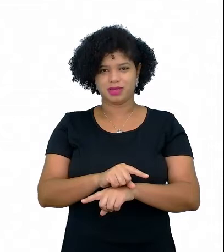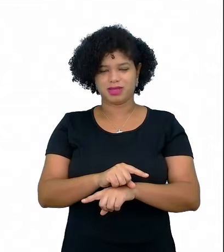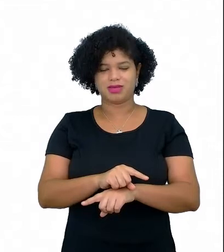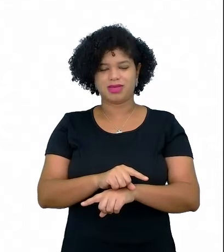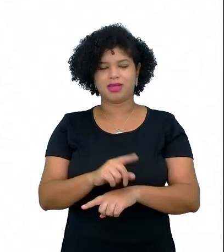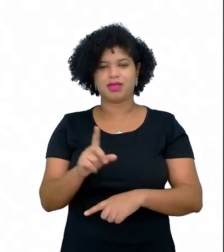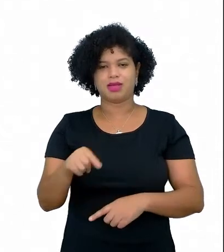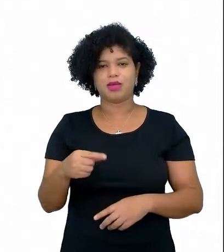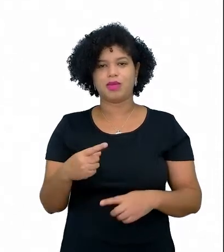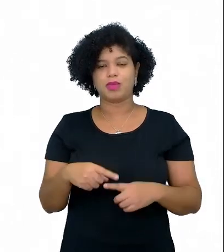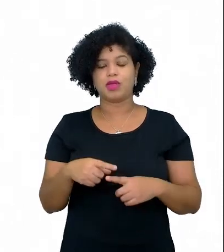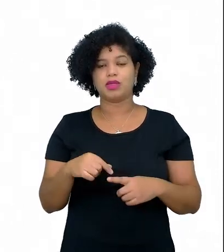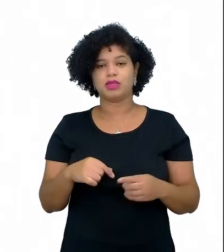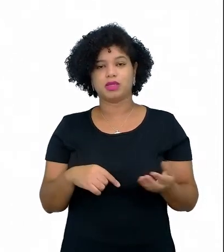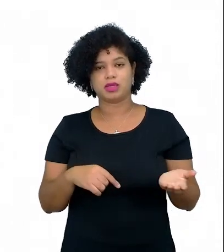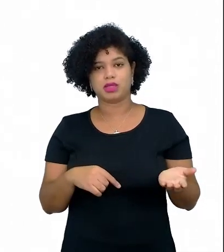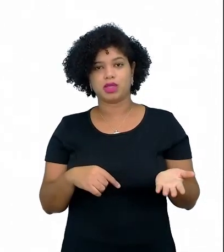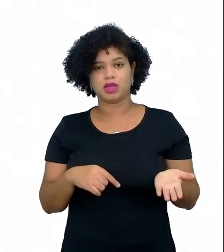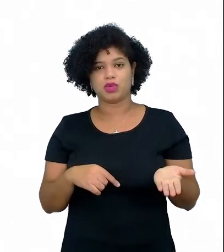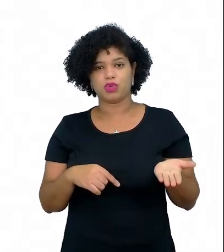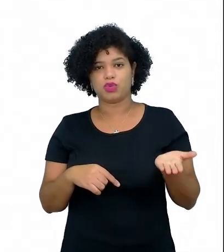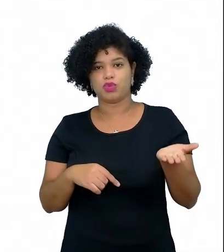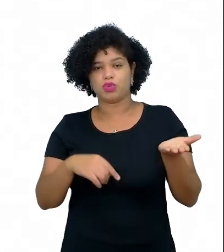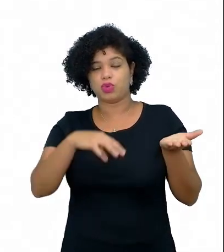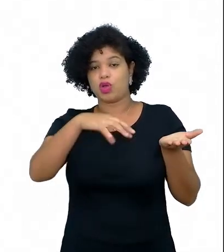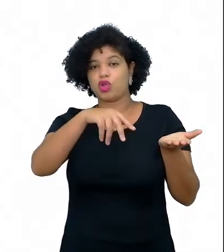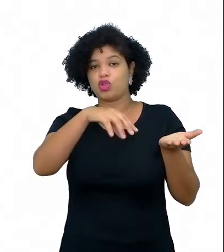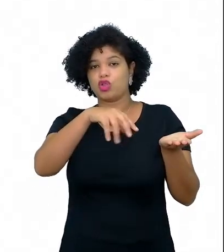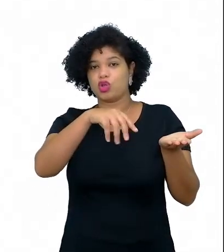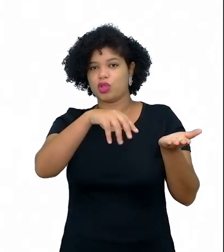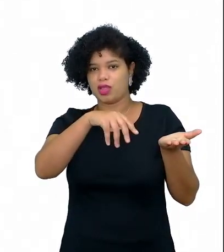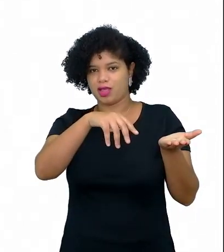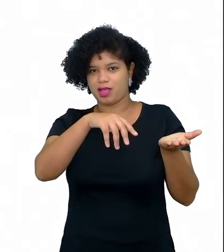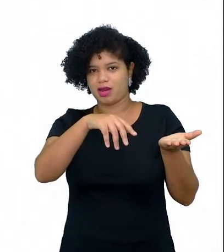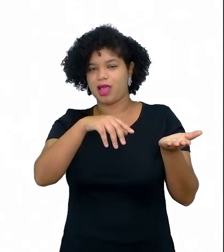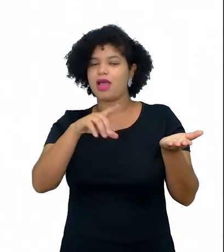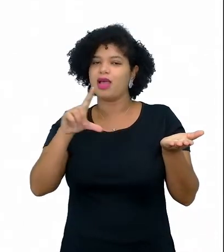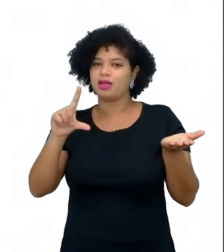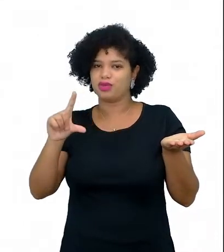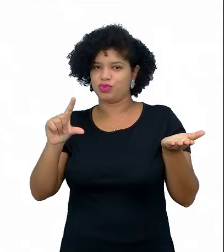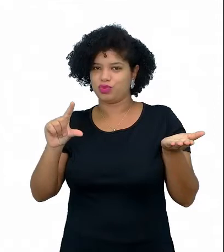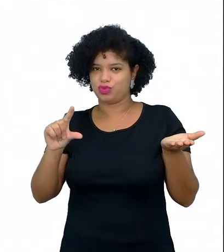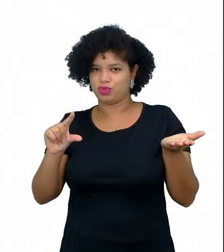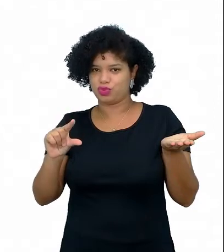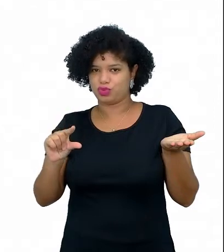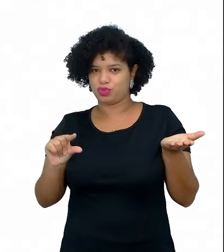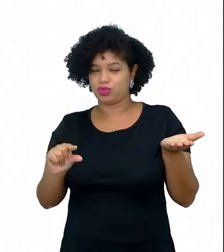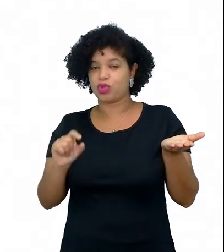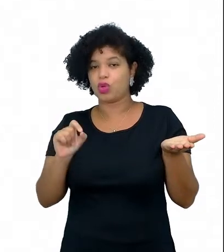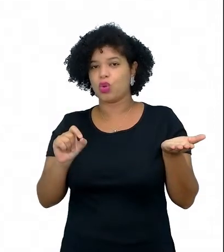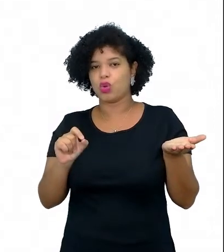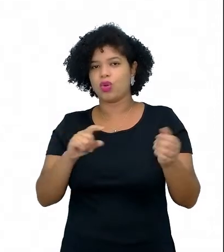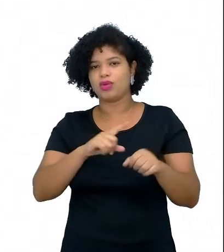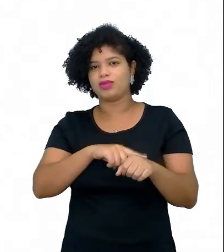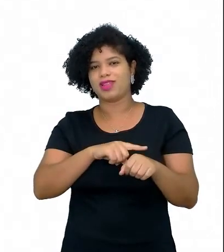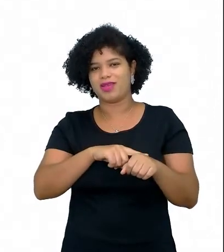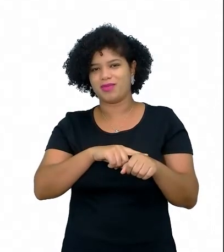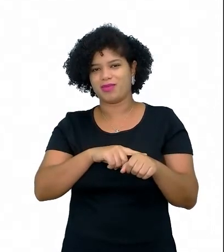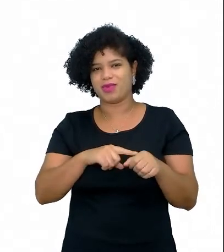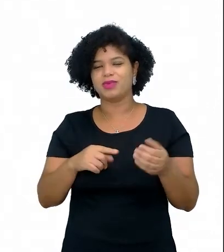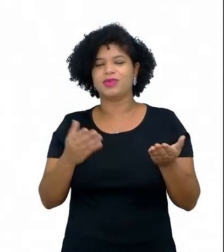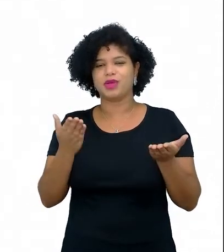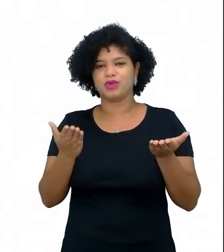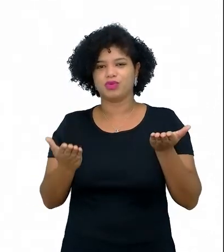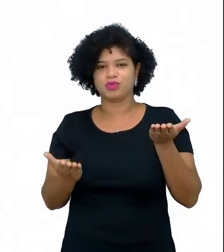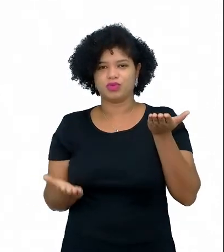quanto maior a quantidade de torneira que eu colocar, o que vai acontecer? Menor vai ser o quê? O tempo gasto para encher essa